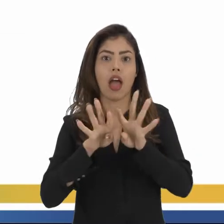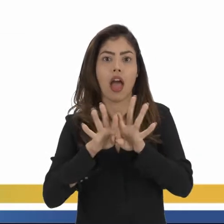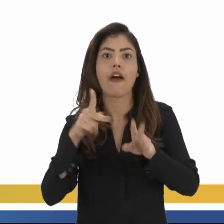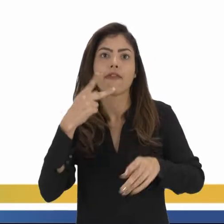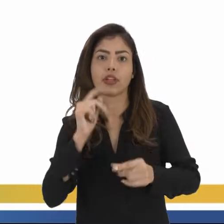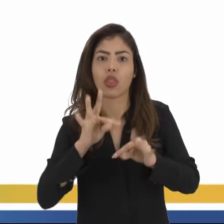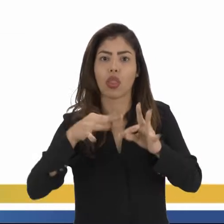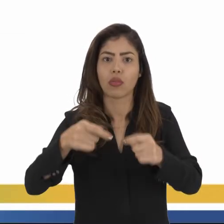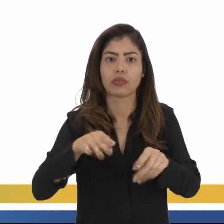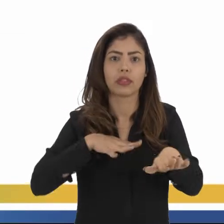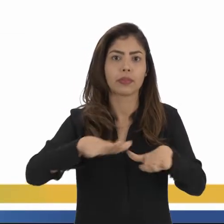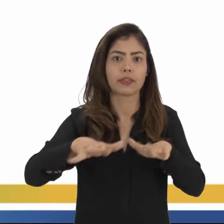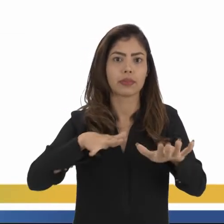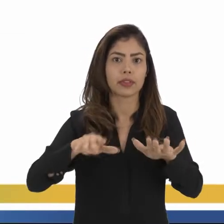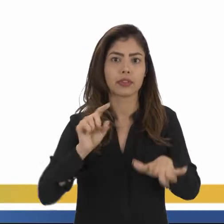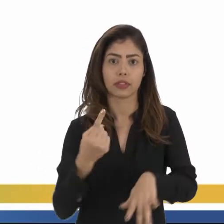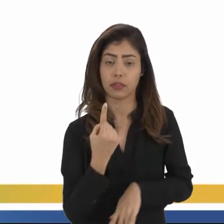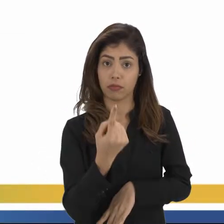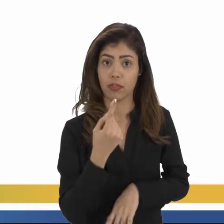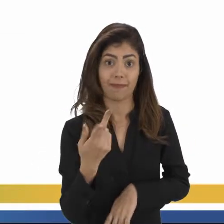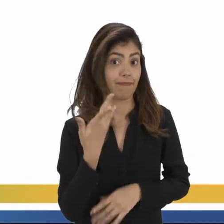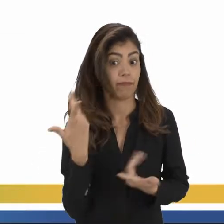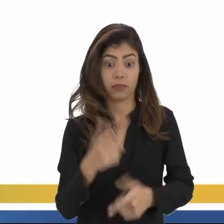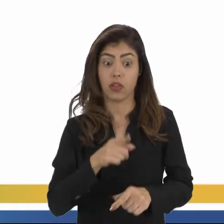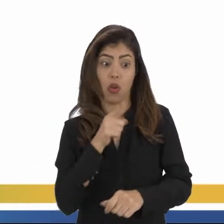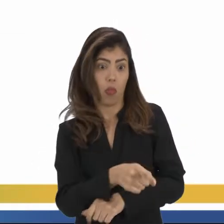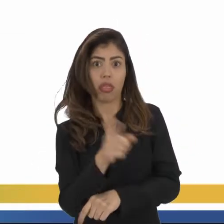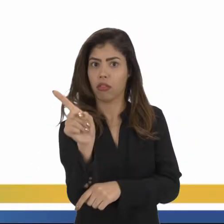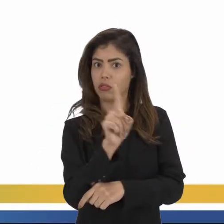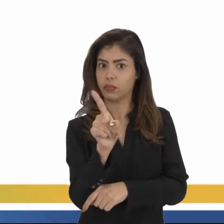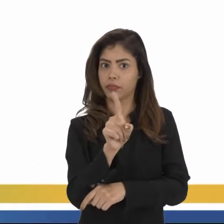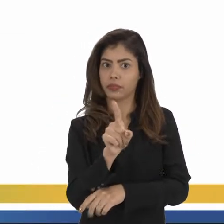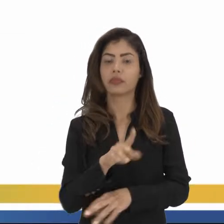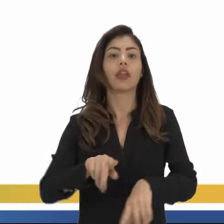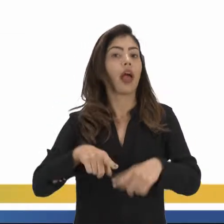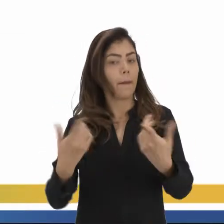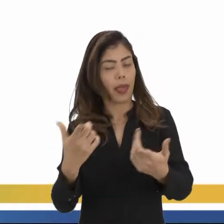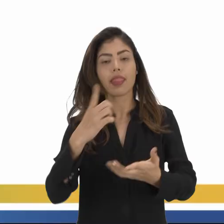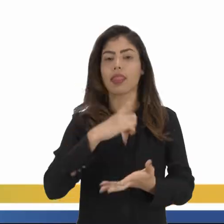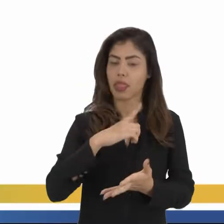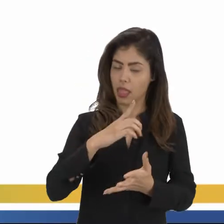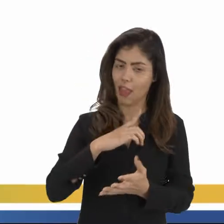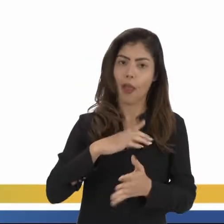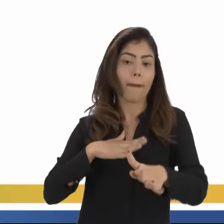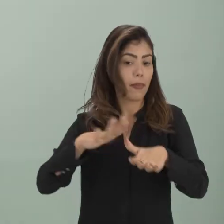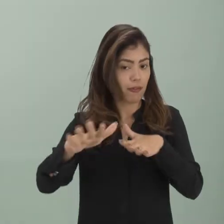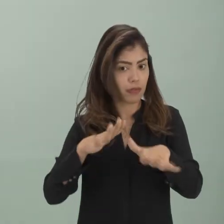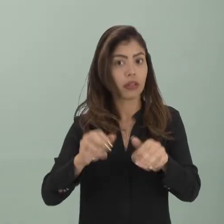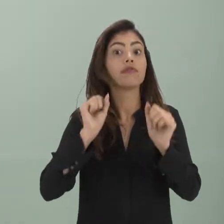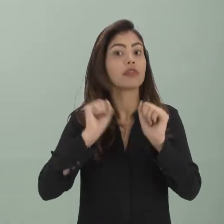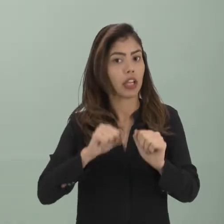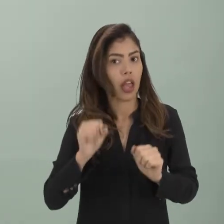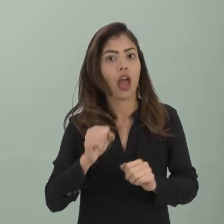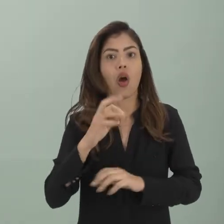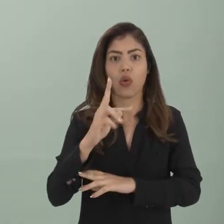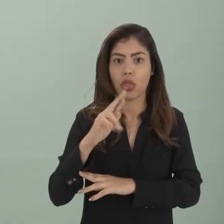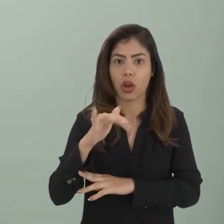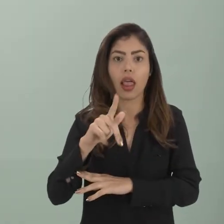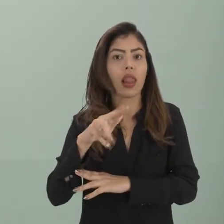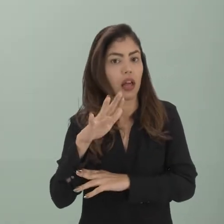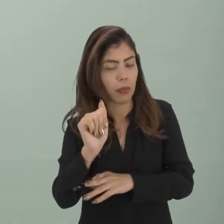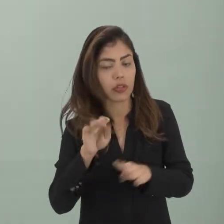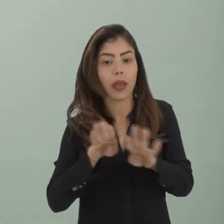os movimentos que nós não mandamos. Ou seja, existem movimentos que controlamos e movimentos que